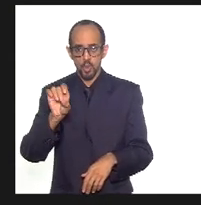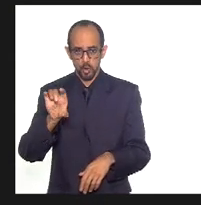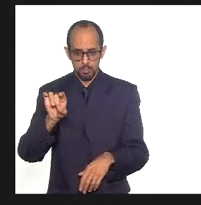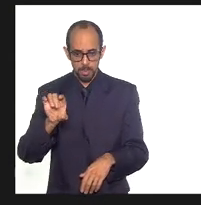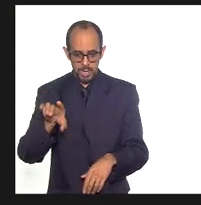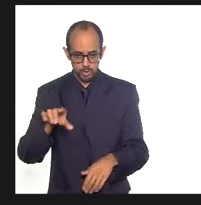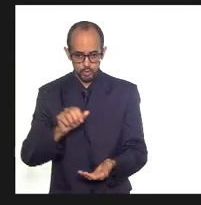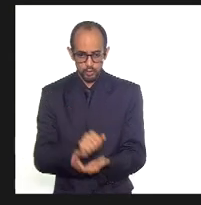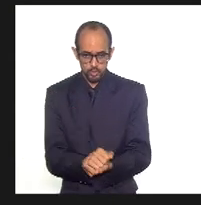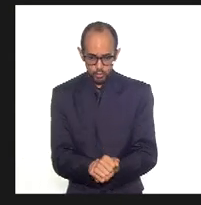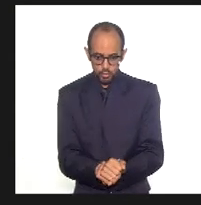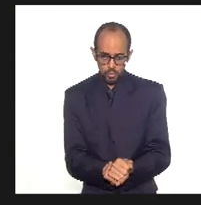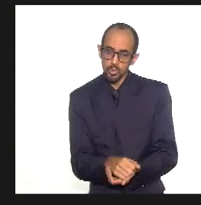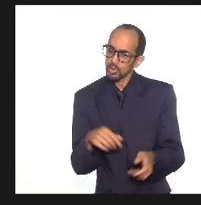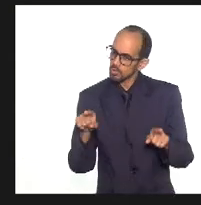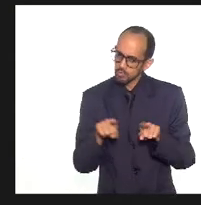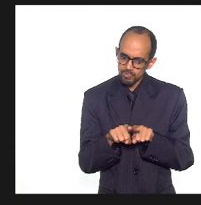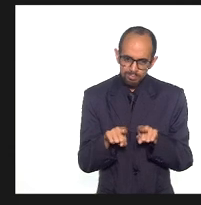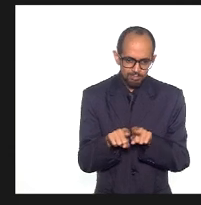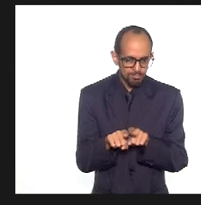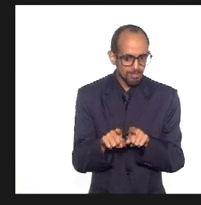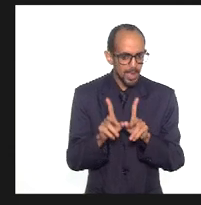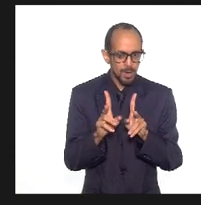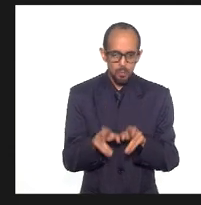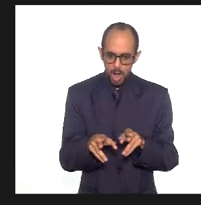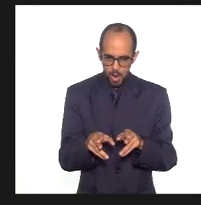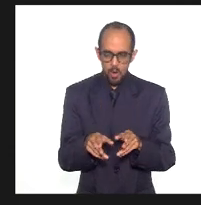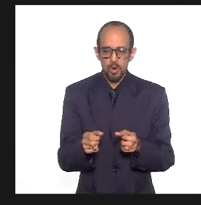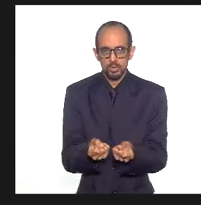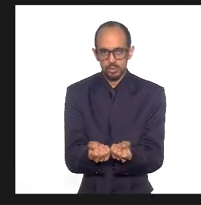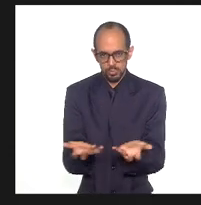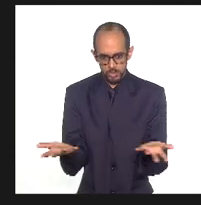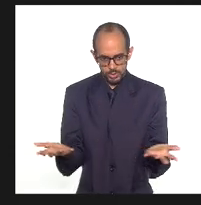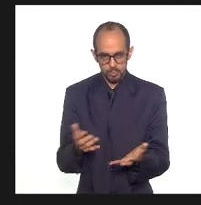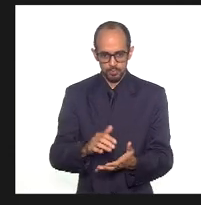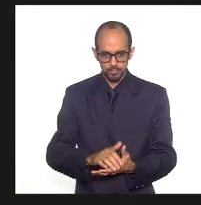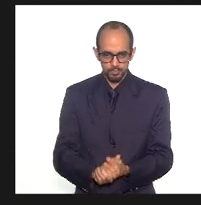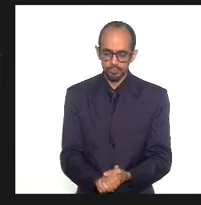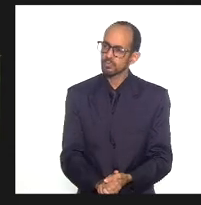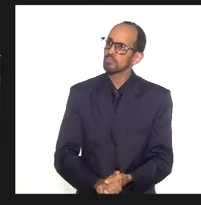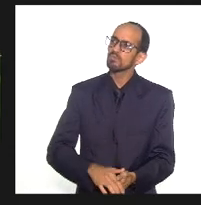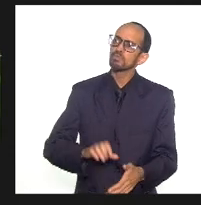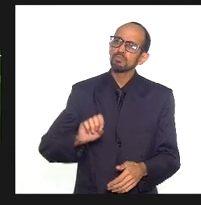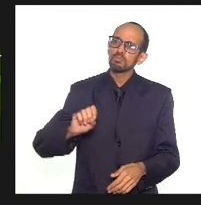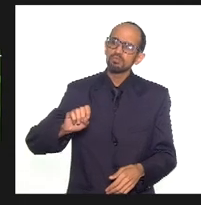Marlim Sul, racional é idêntico. Doutor Gadelha.